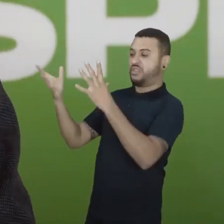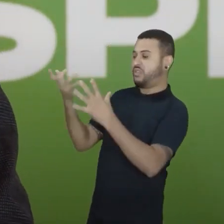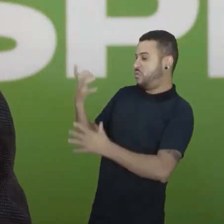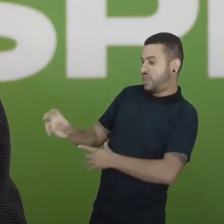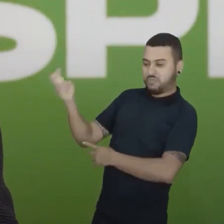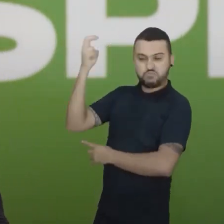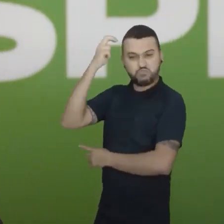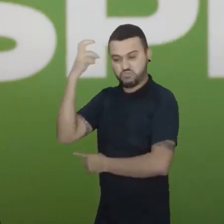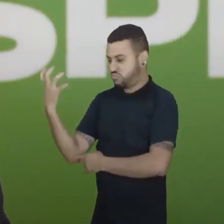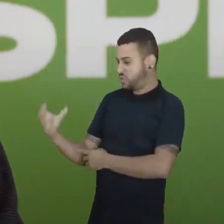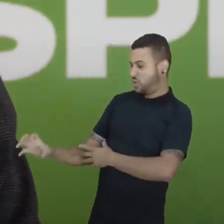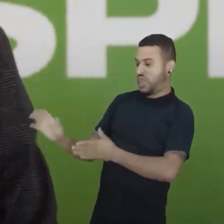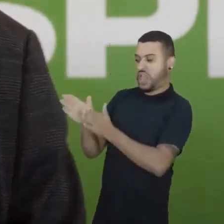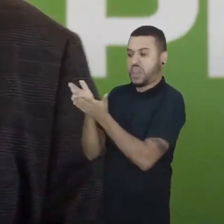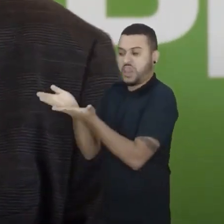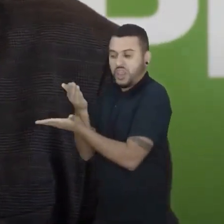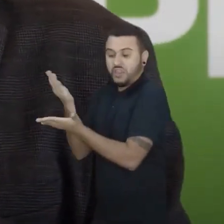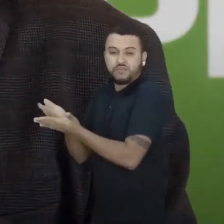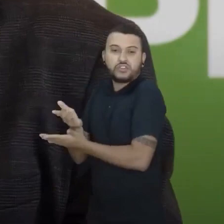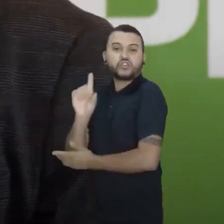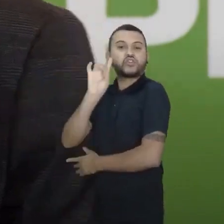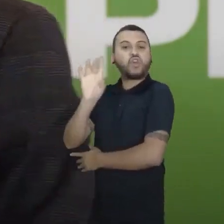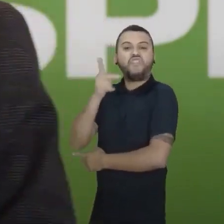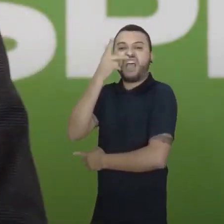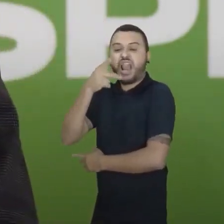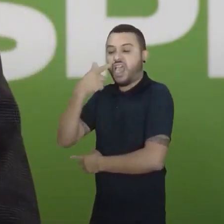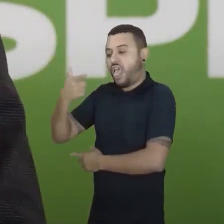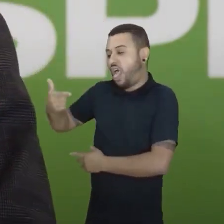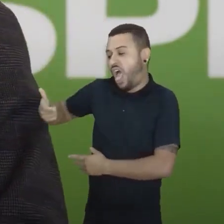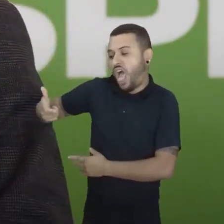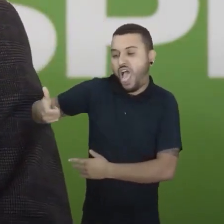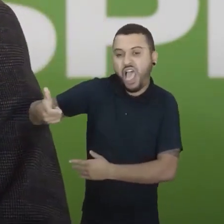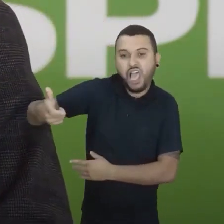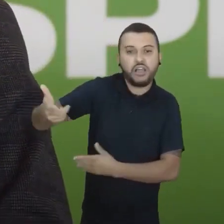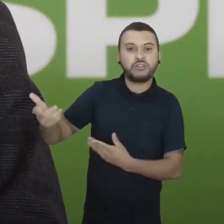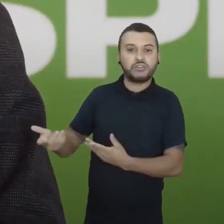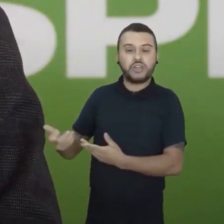de livro, que prefere falar em armas, sabe? Uma pessoa que não